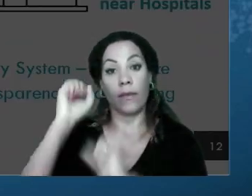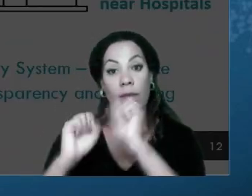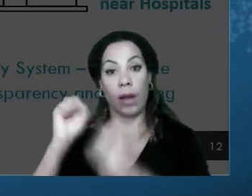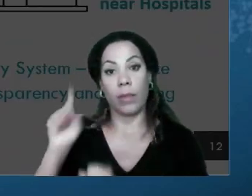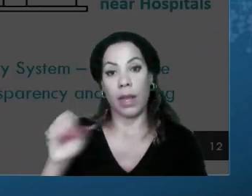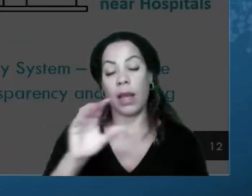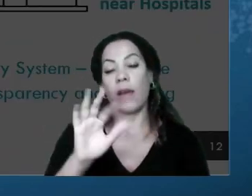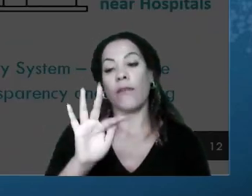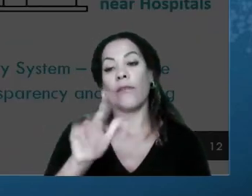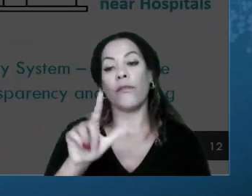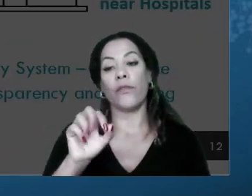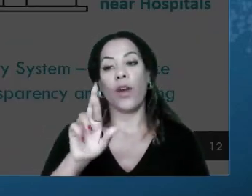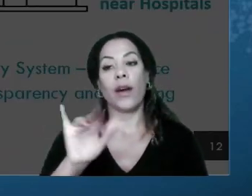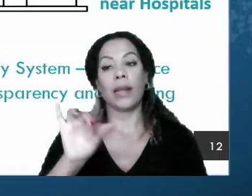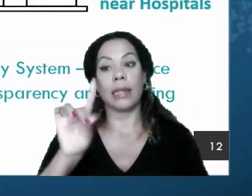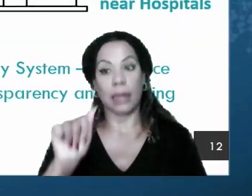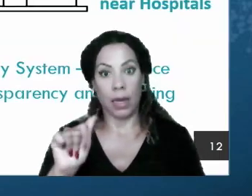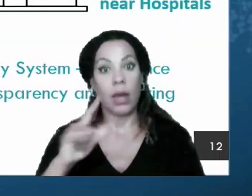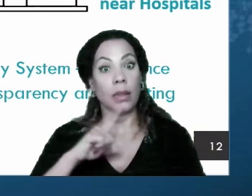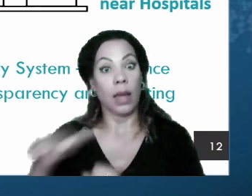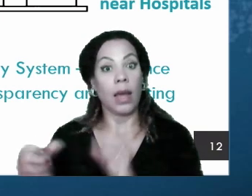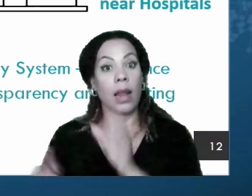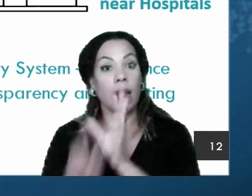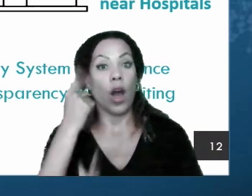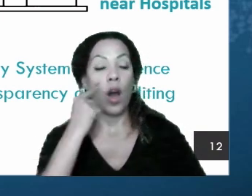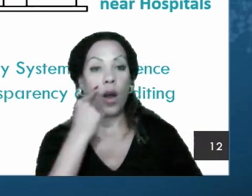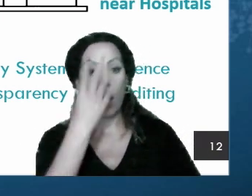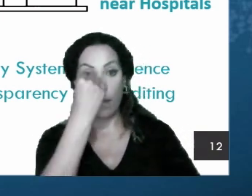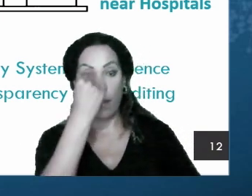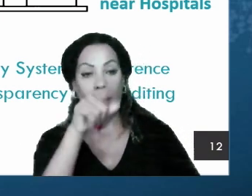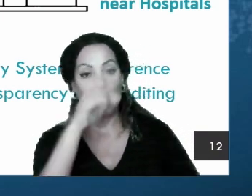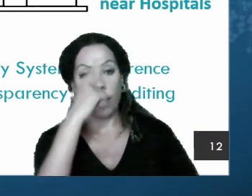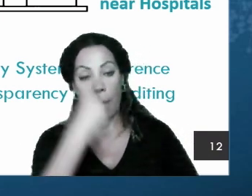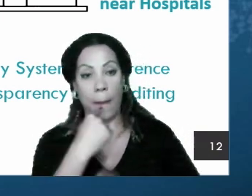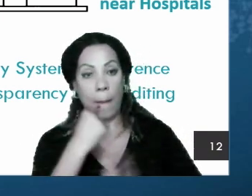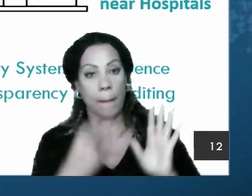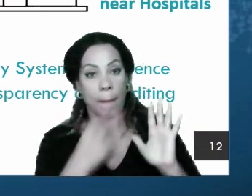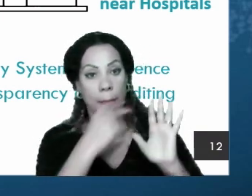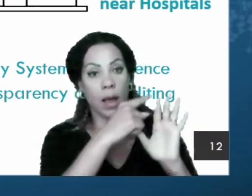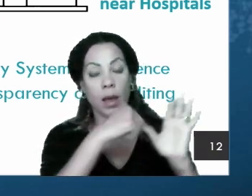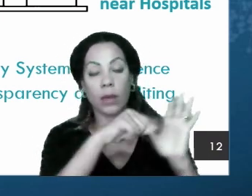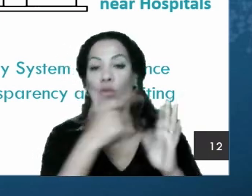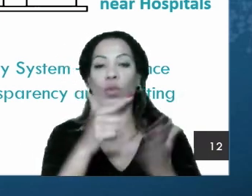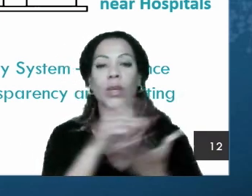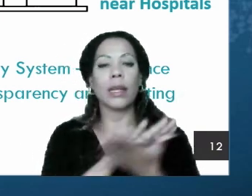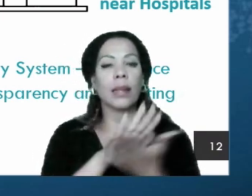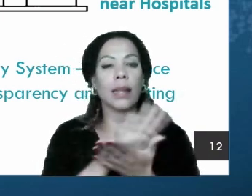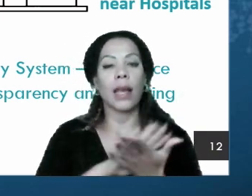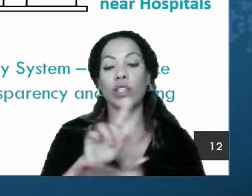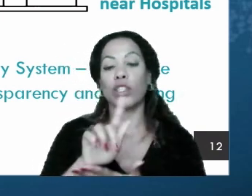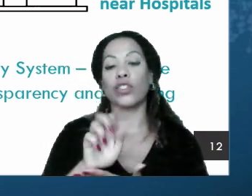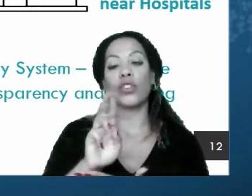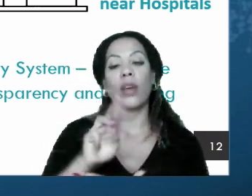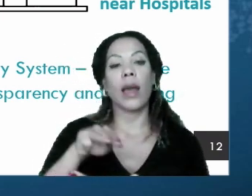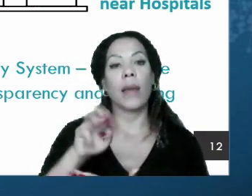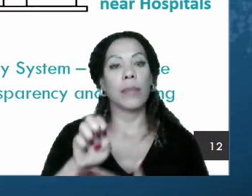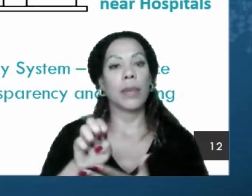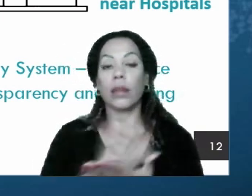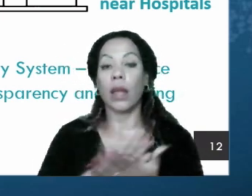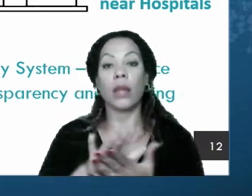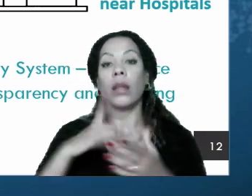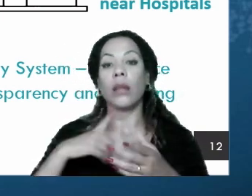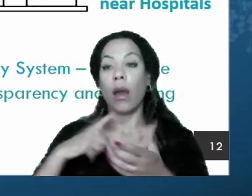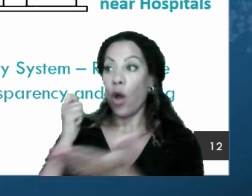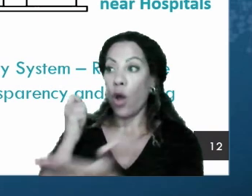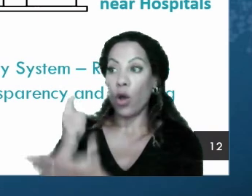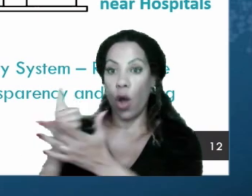essas salas higienizadas. Olha aqui vocês veem, né, sem germes e unidades móveis que você pode colocá-las